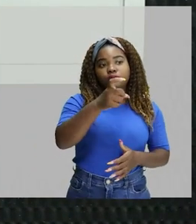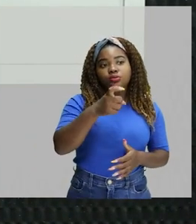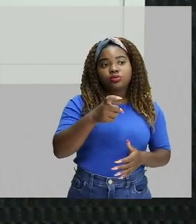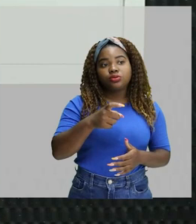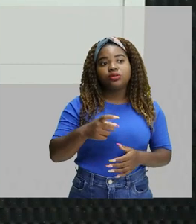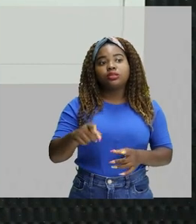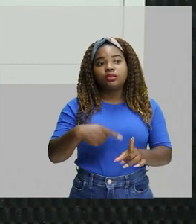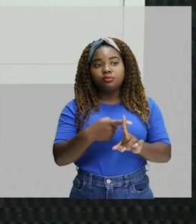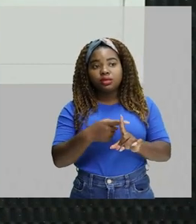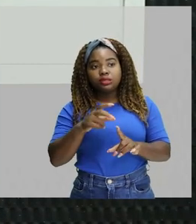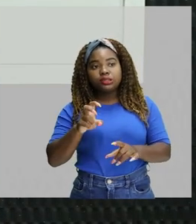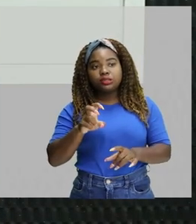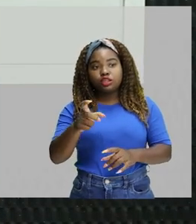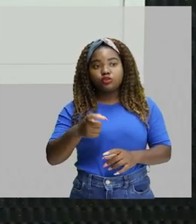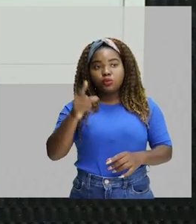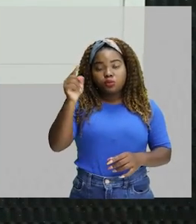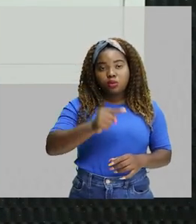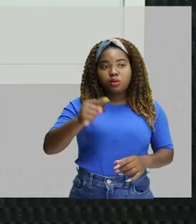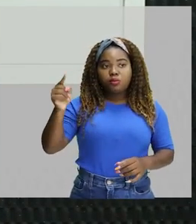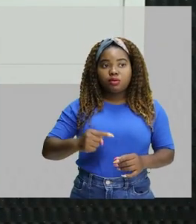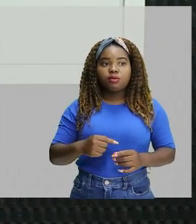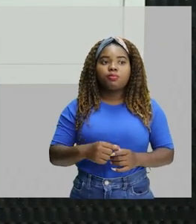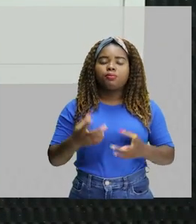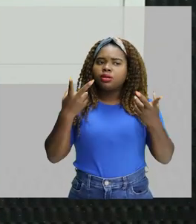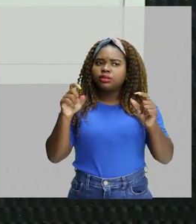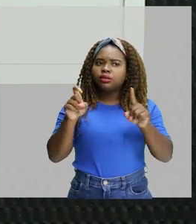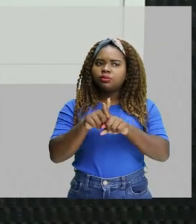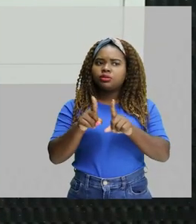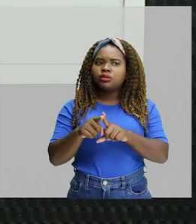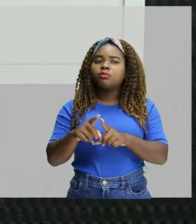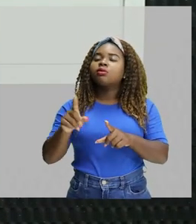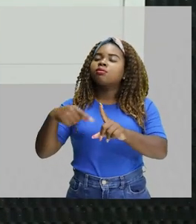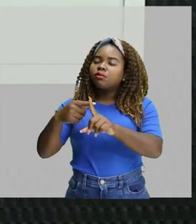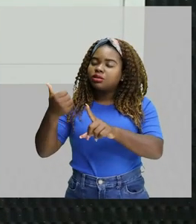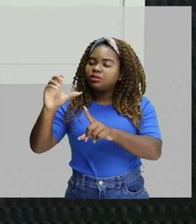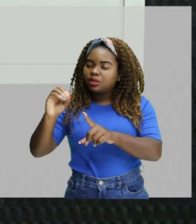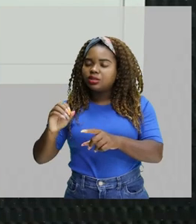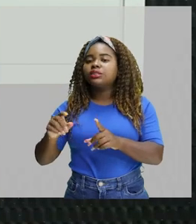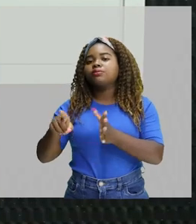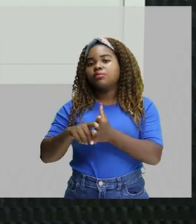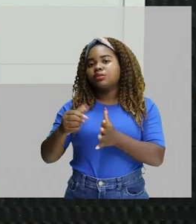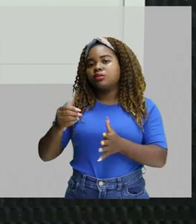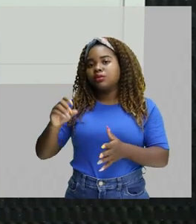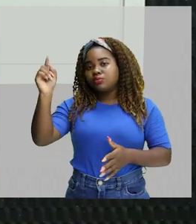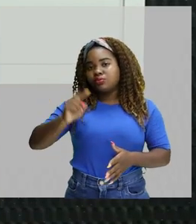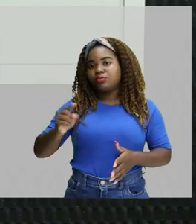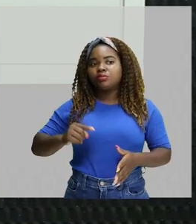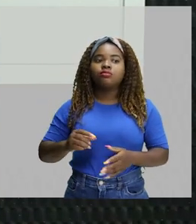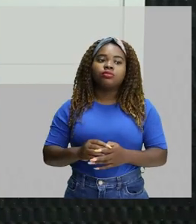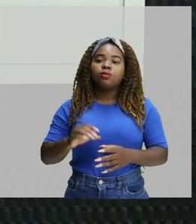com mais 5x perceba também que o + 10 cancela com - ou seja aqui dá zero